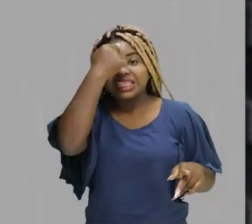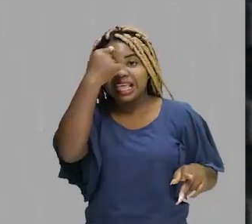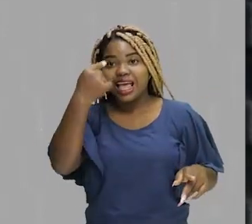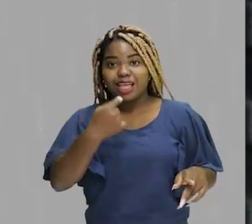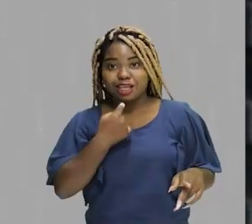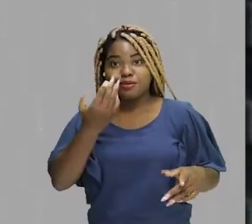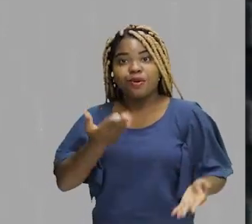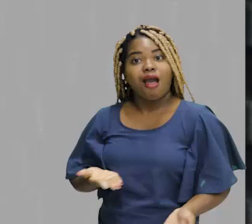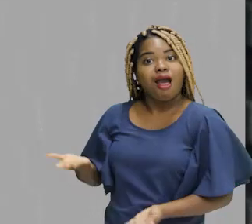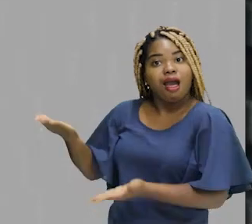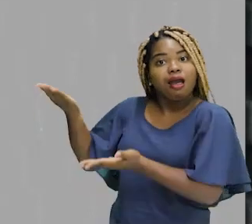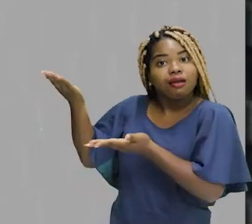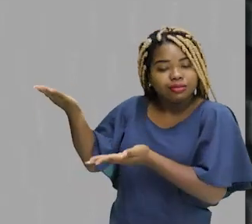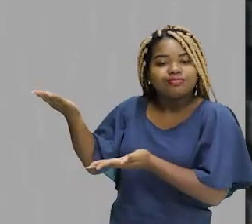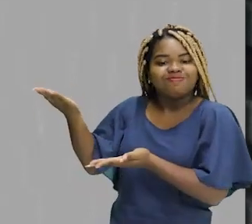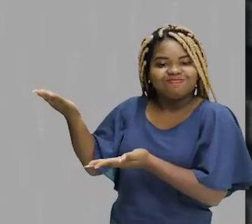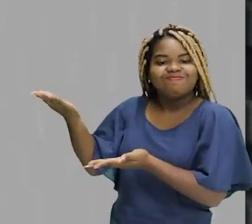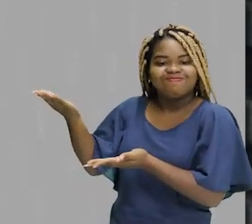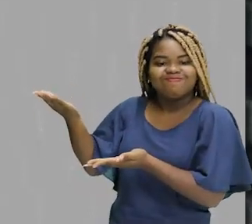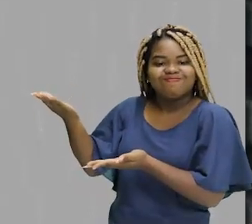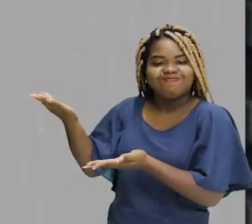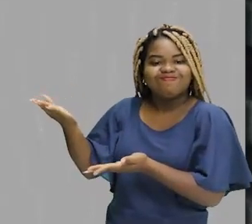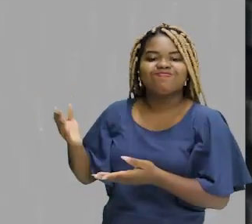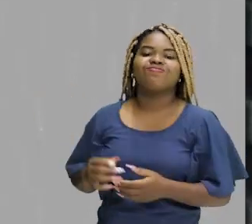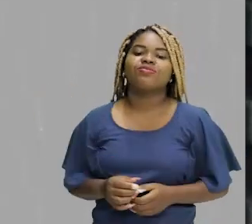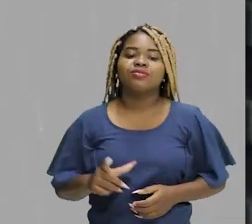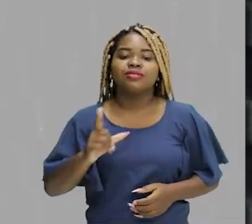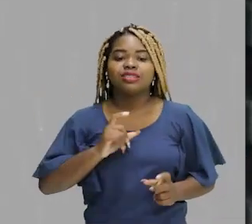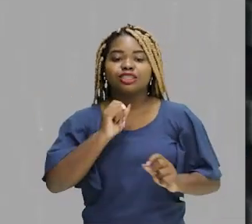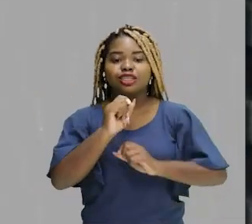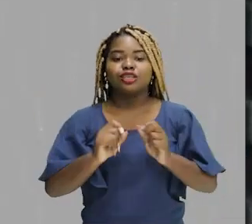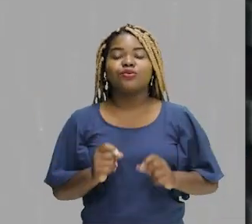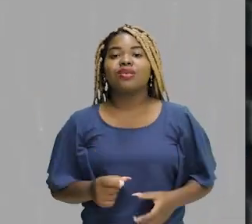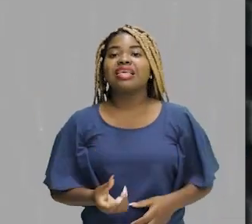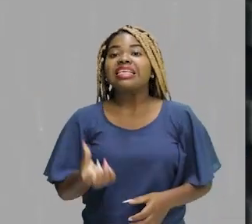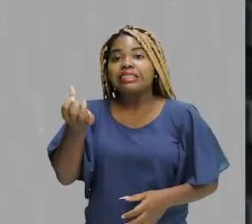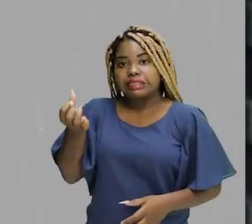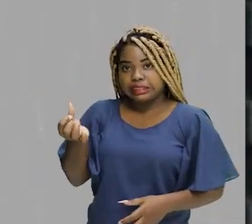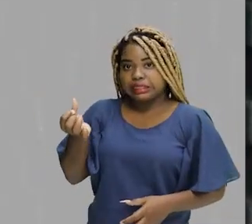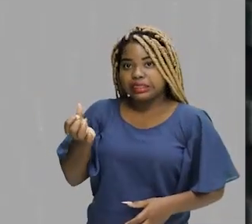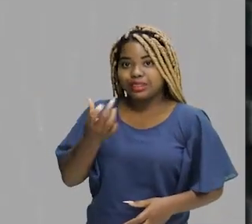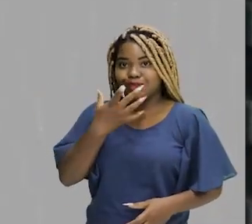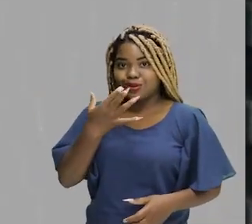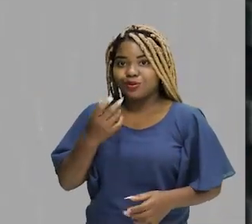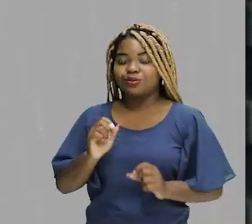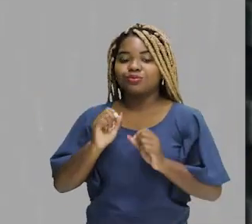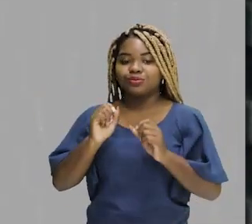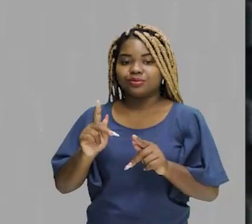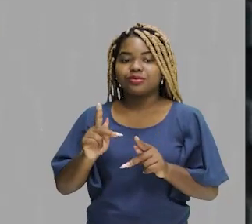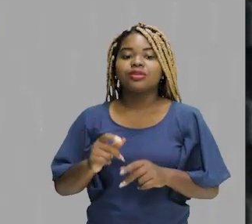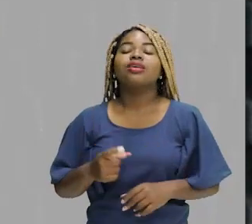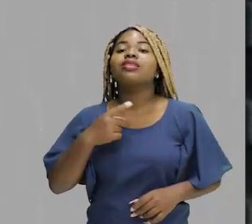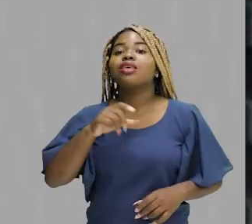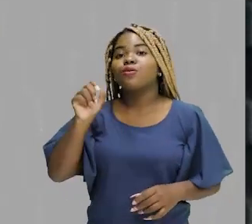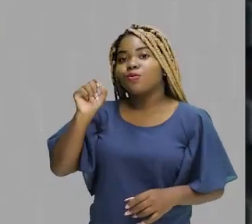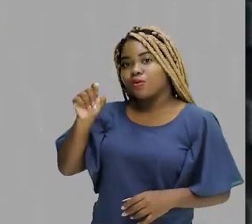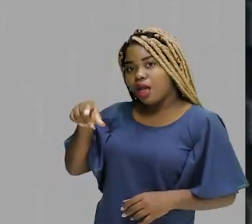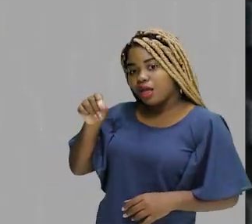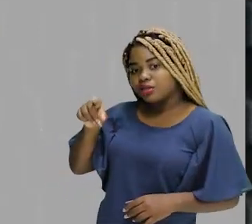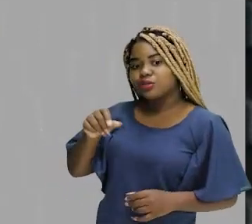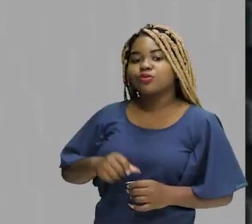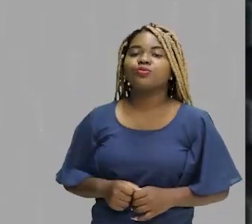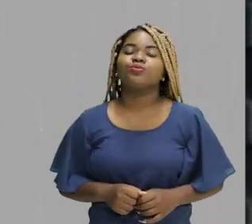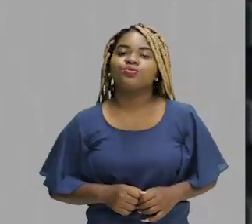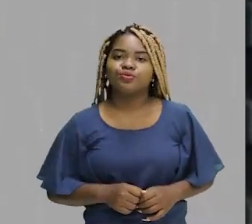só, o sulfato de cobre, ele vai ter a coloração azul, um azul bem intenso. O cloreto de